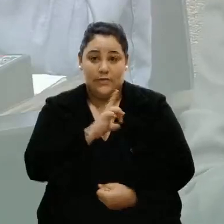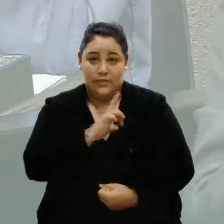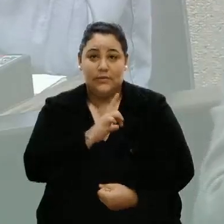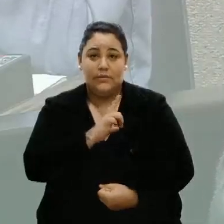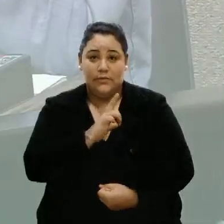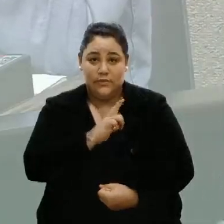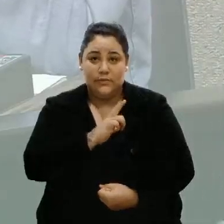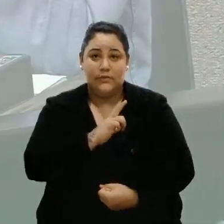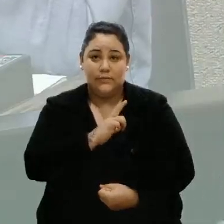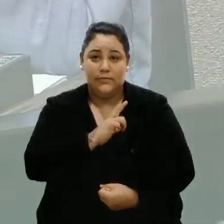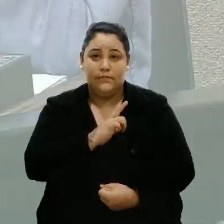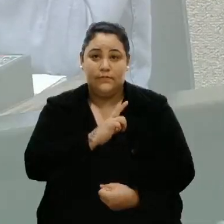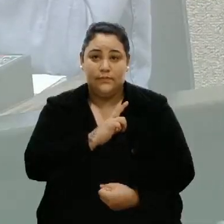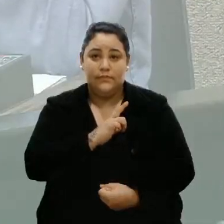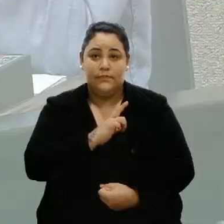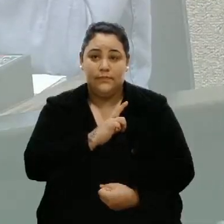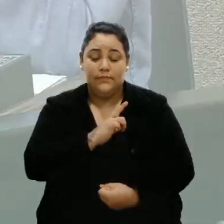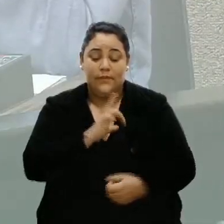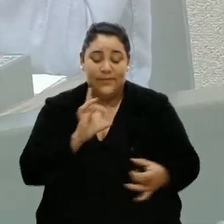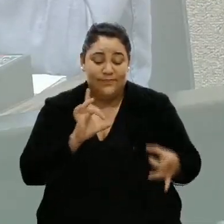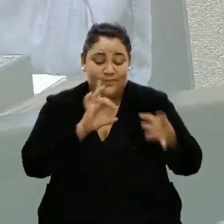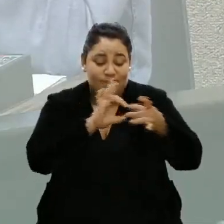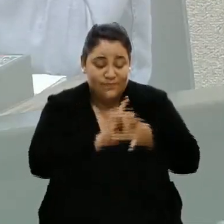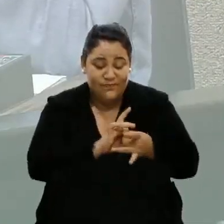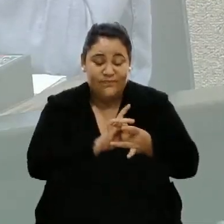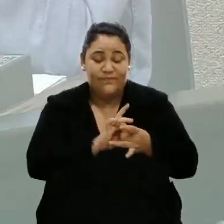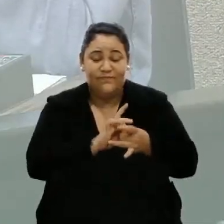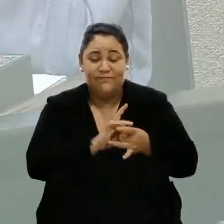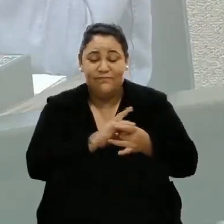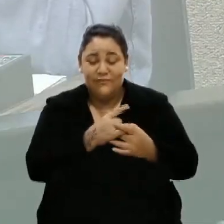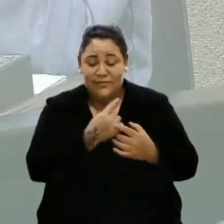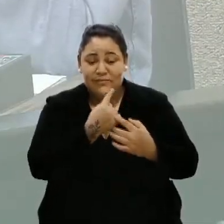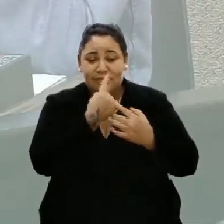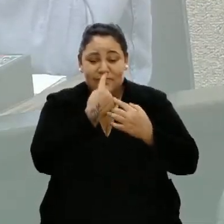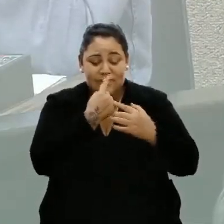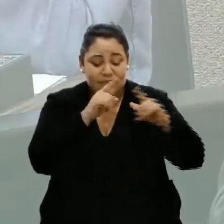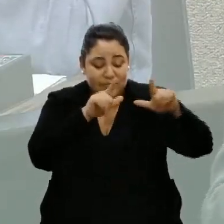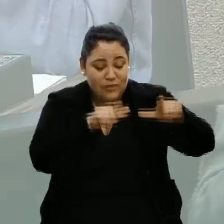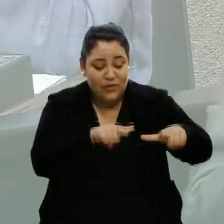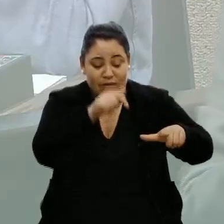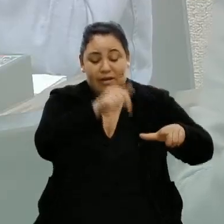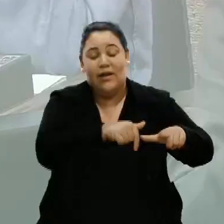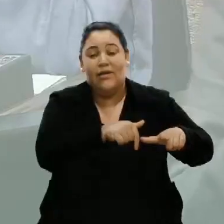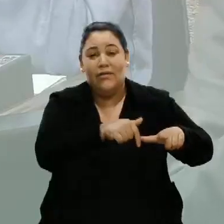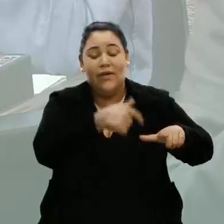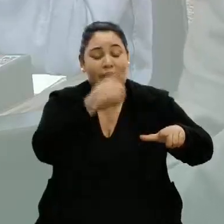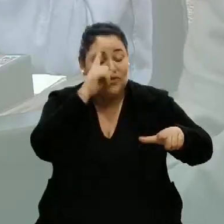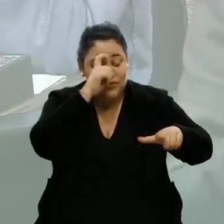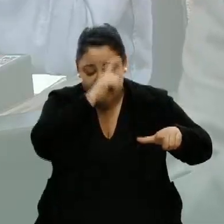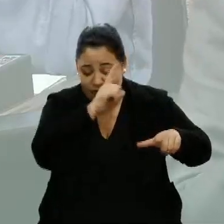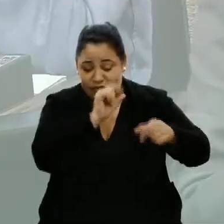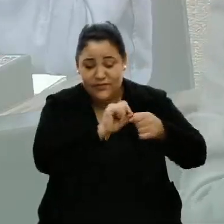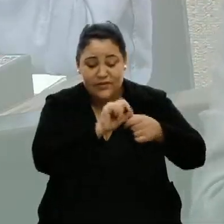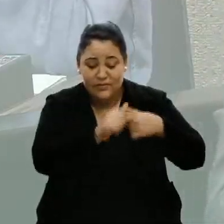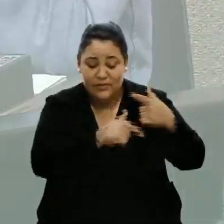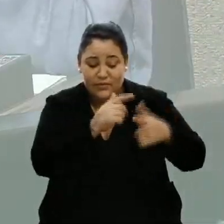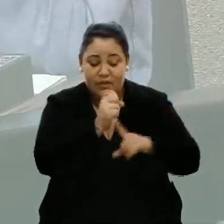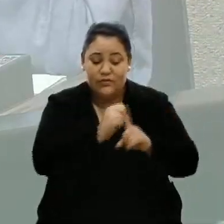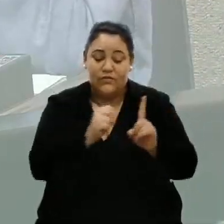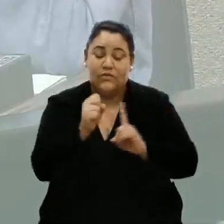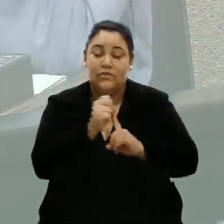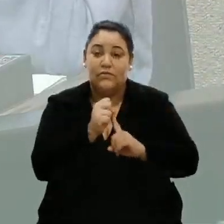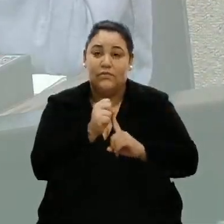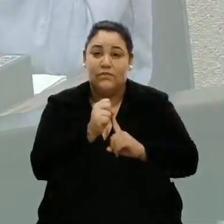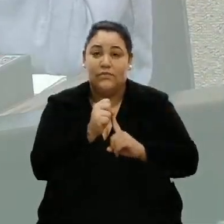quanto é difícil a gente poder fazer esse trabalho social de entendimento com aquelas pessoas, mas é preciso muito